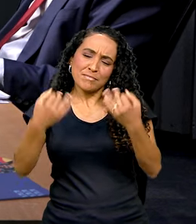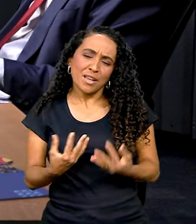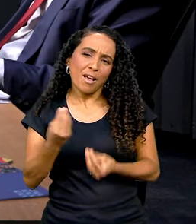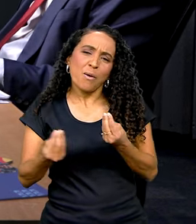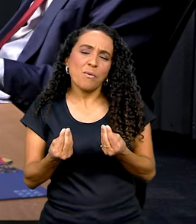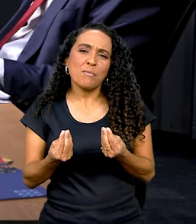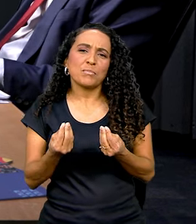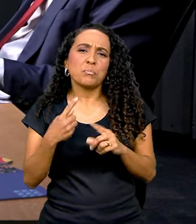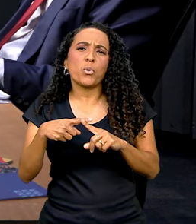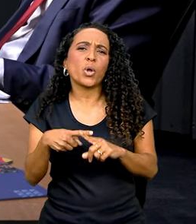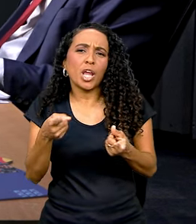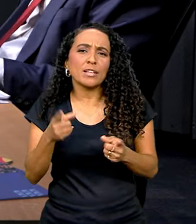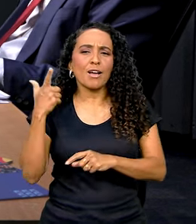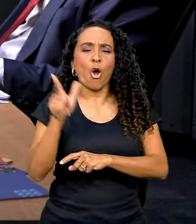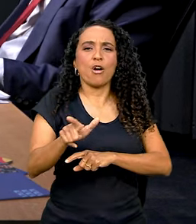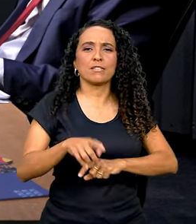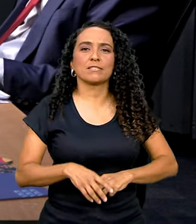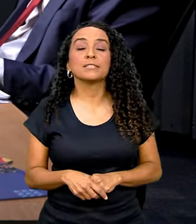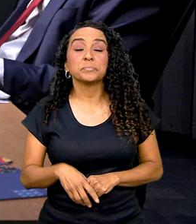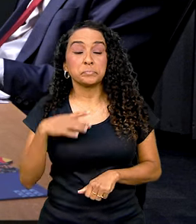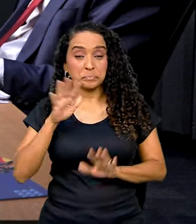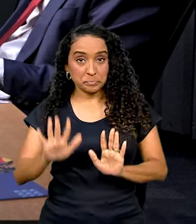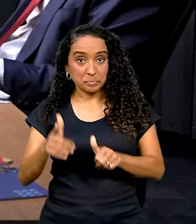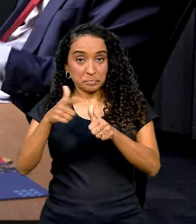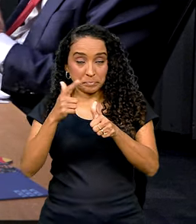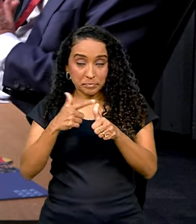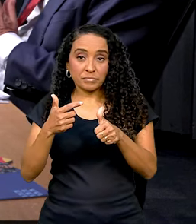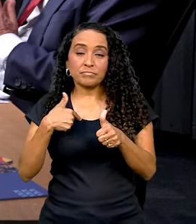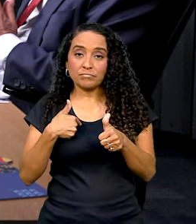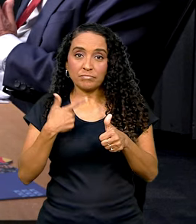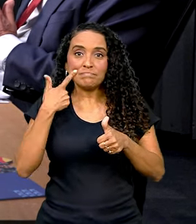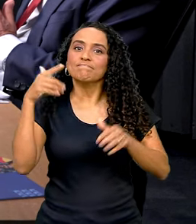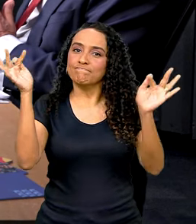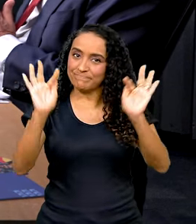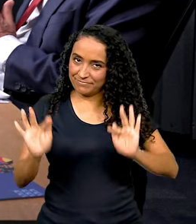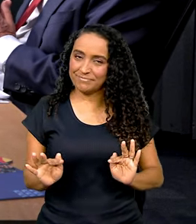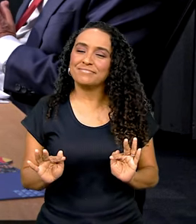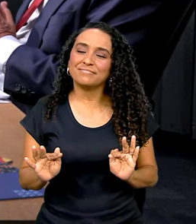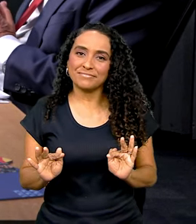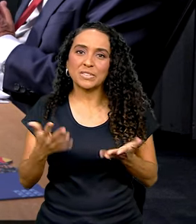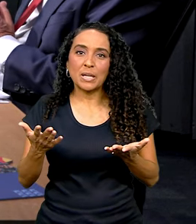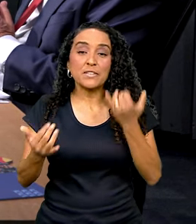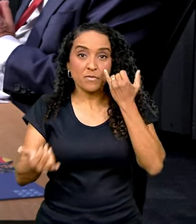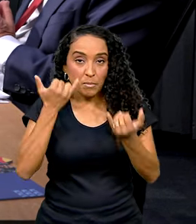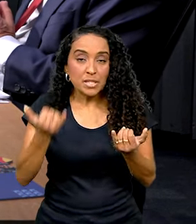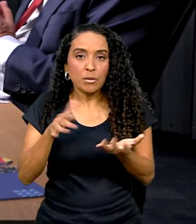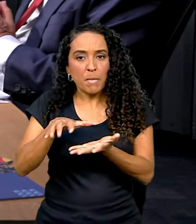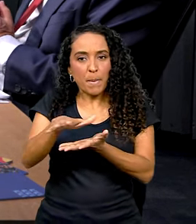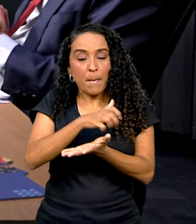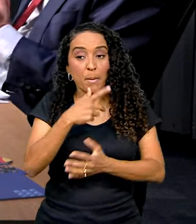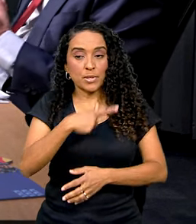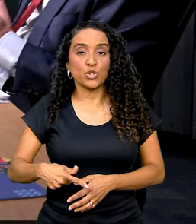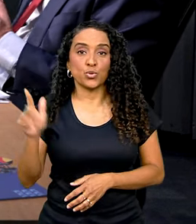senhor falasse pra gente a que se deve essa Conquista Olha primeiro Érica Ah eu fico feliz com esses dados